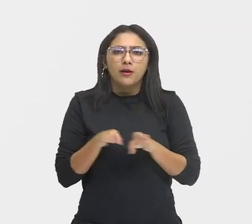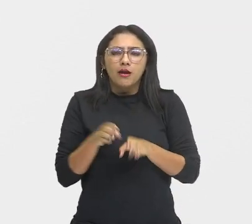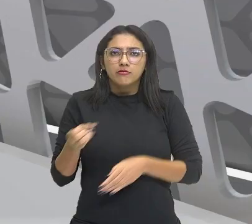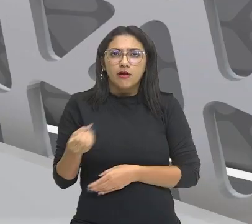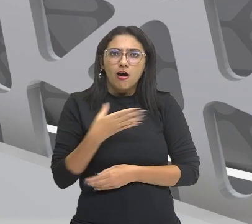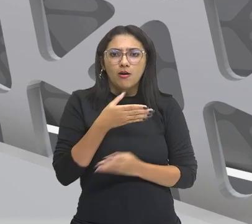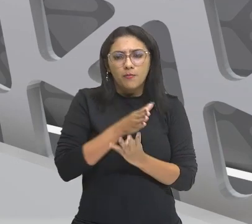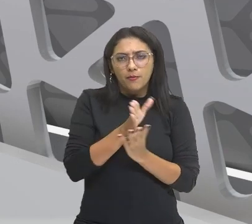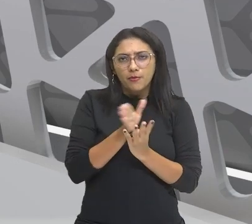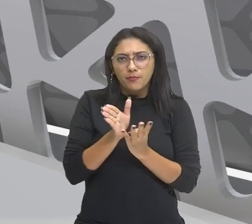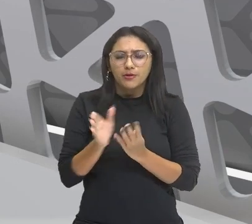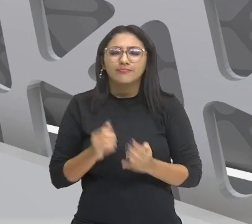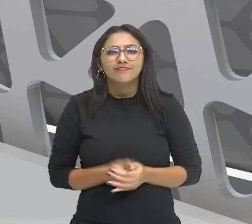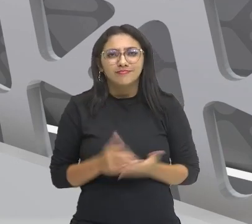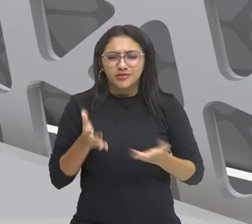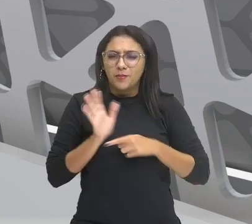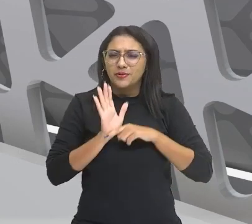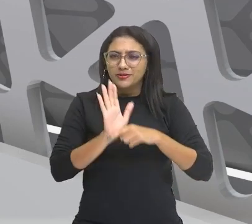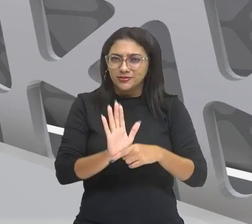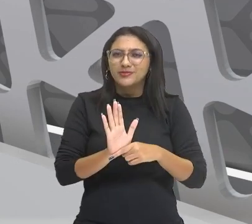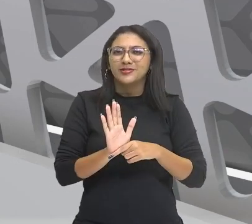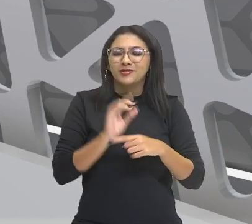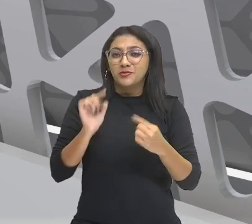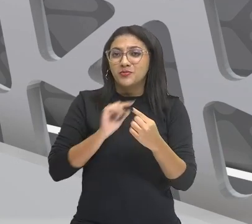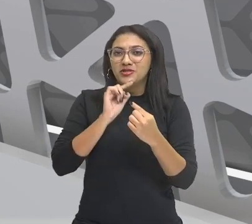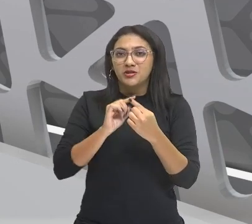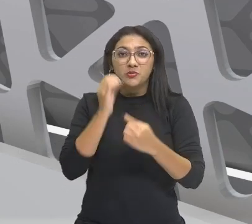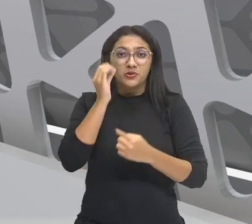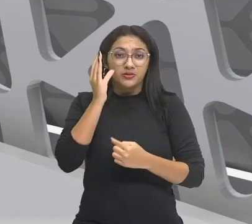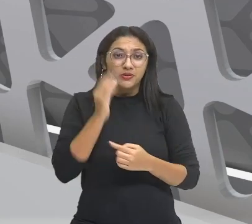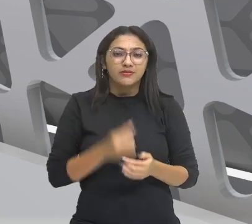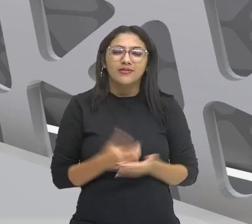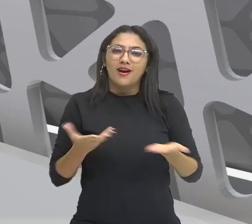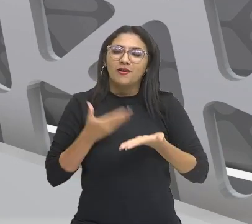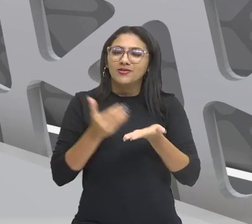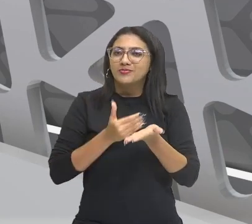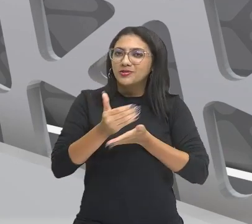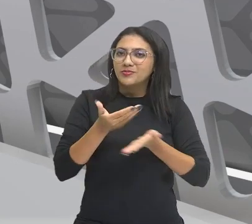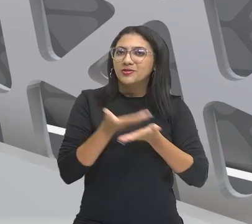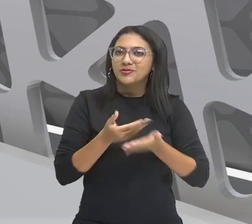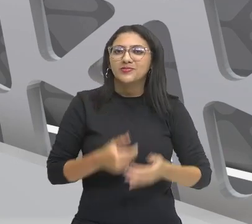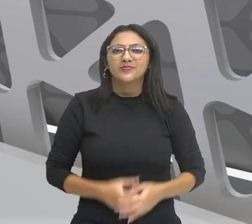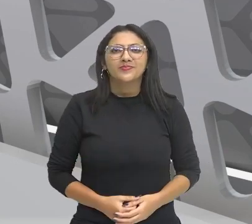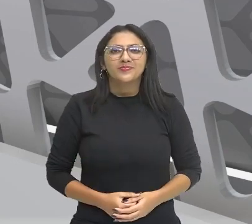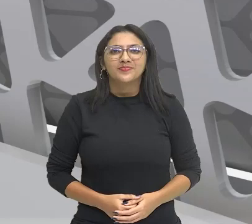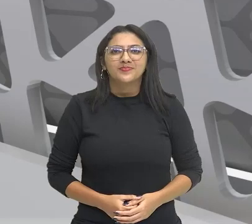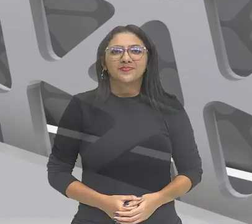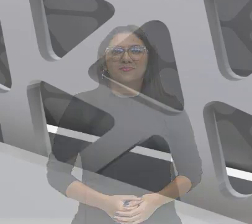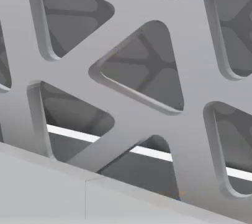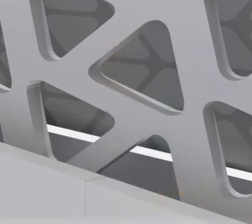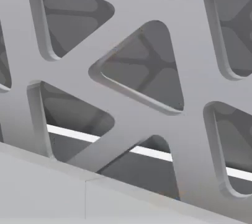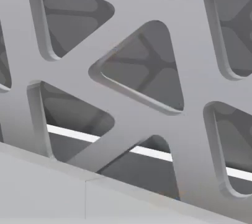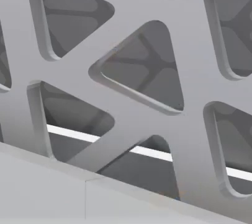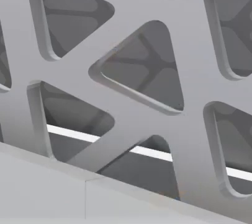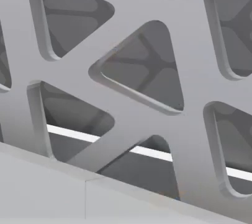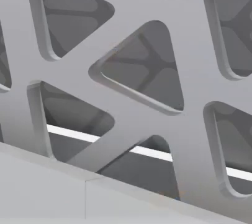multipolar. Feita a apresentação do objeto de conhecimento, vamos dar início à nossa aula.